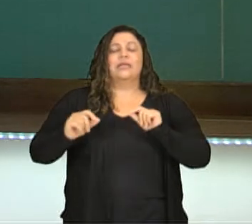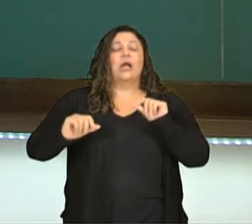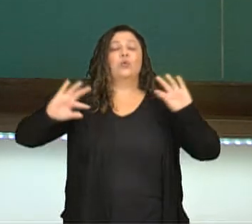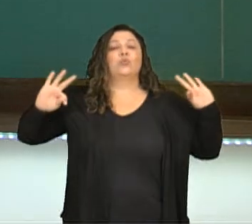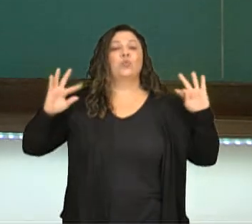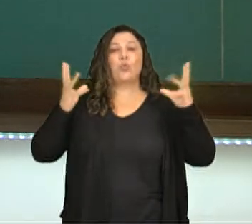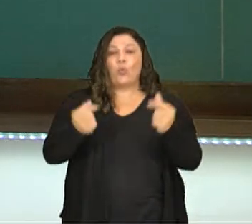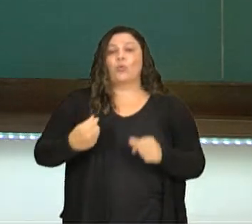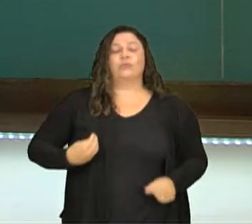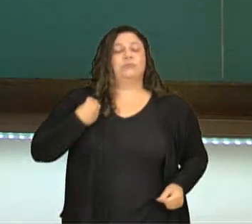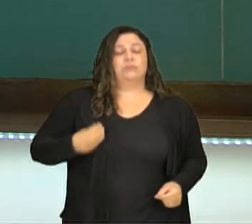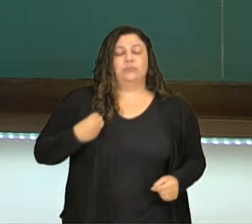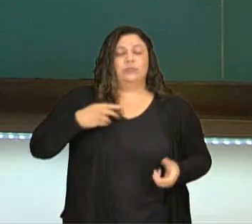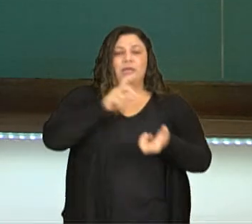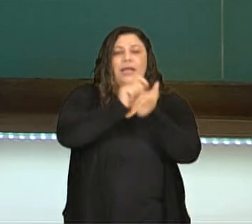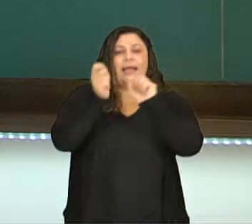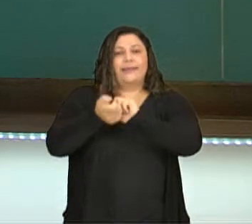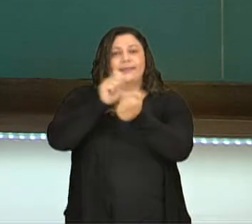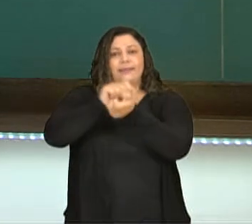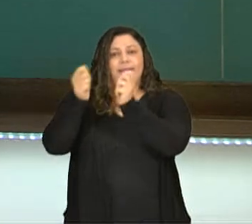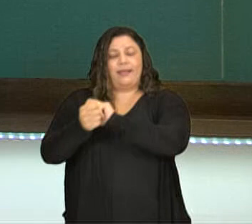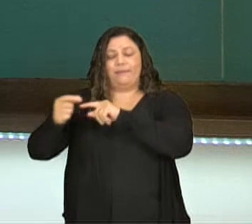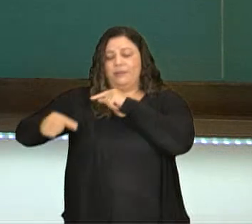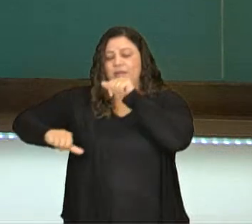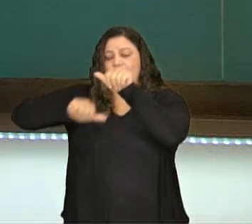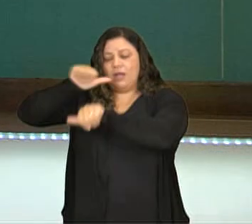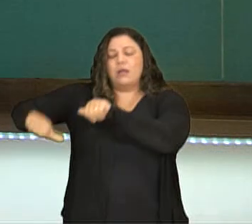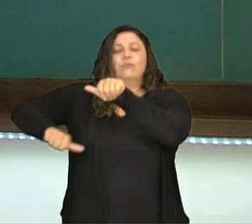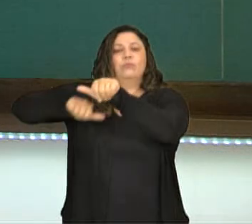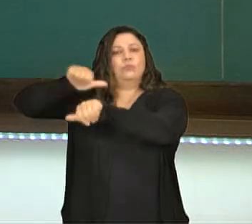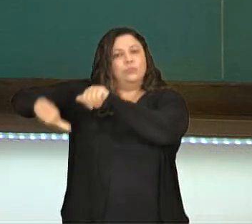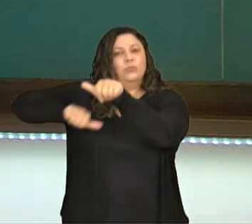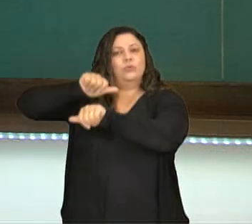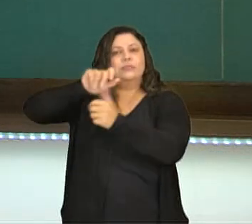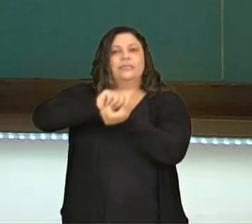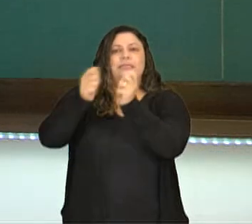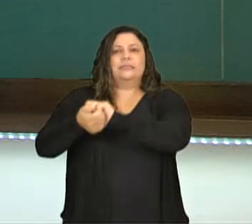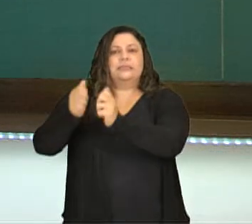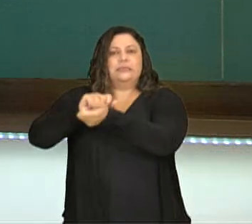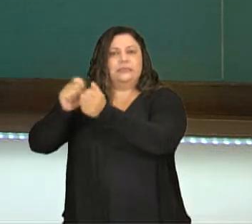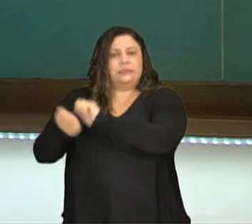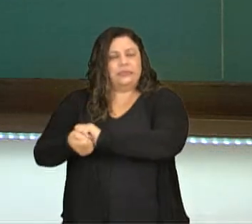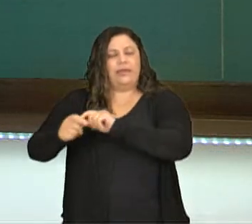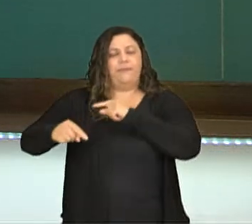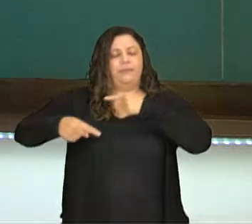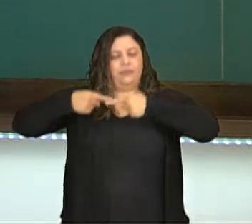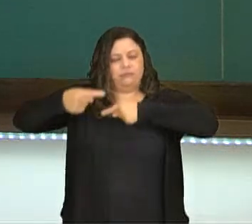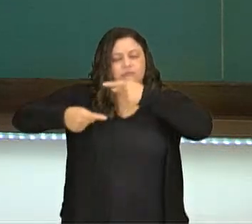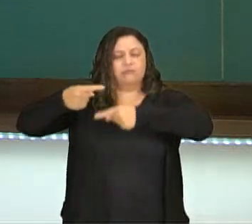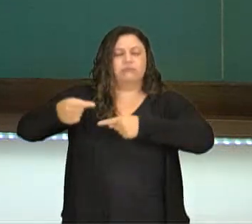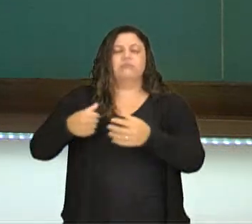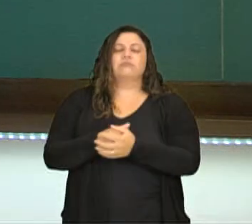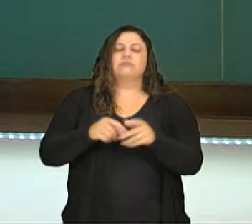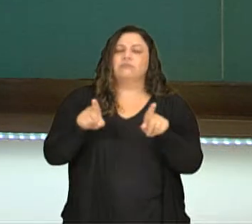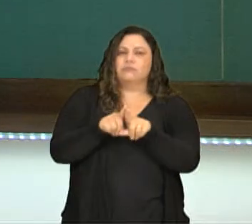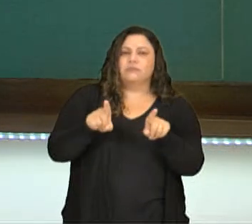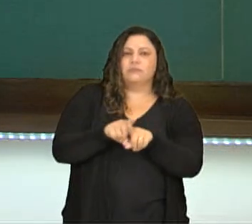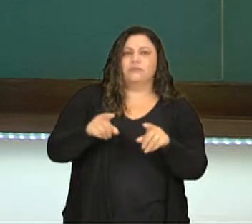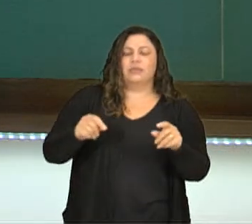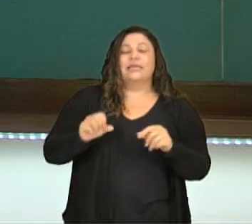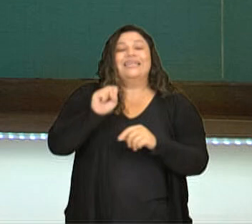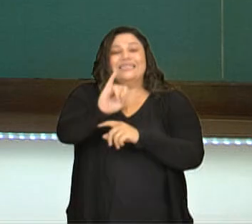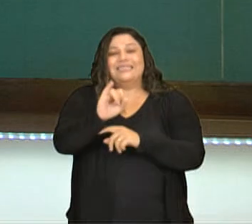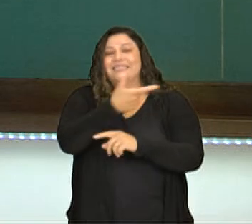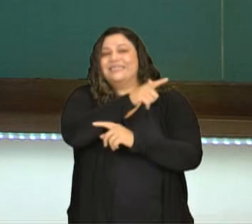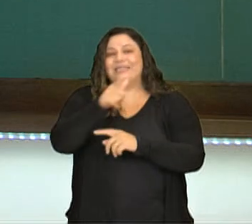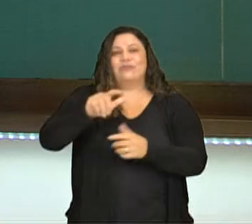automaticamente adaptação, que caso não se adaptem com as suas modificações, com as suas mutações ali, eles acabam se extinguindo, que